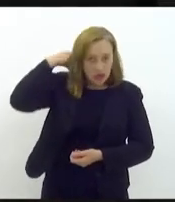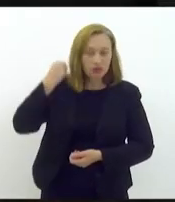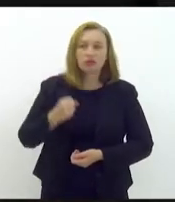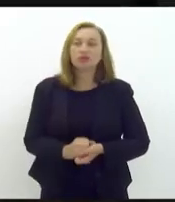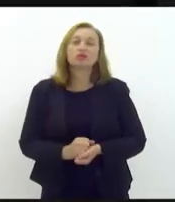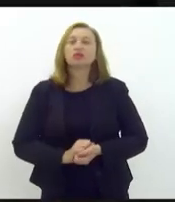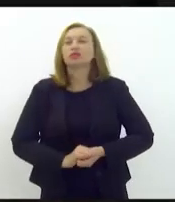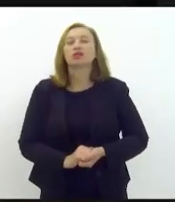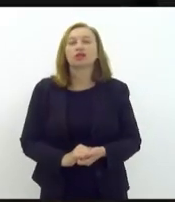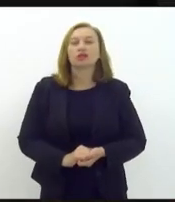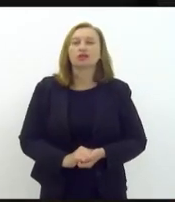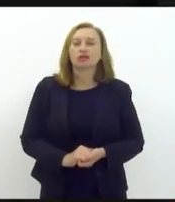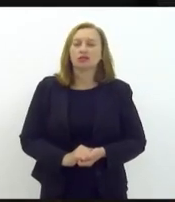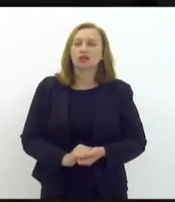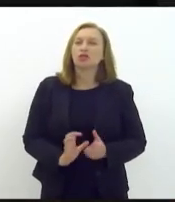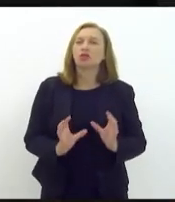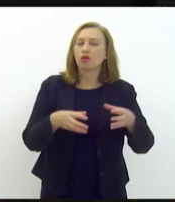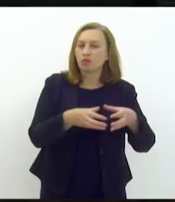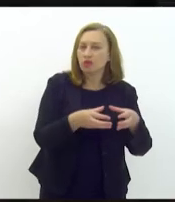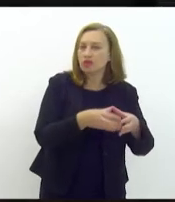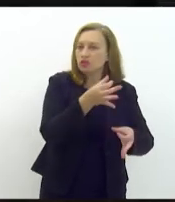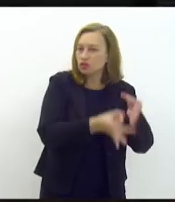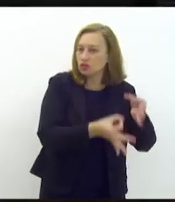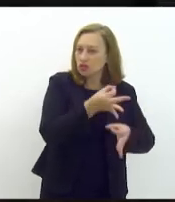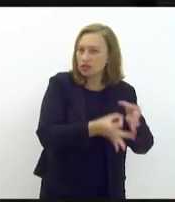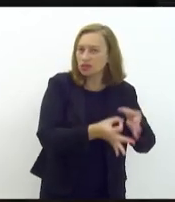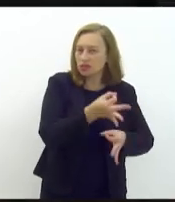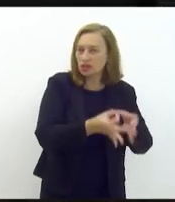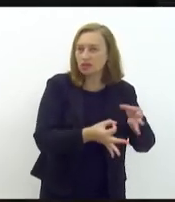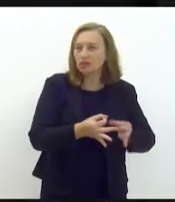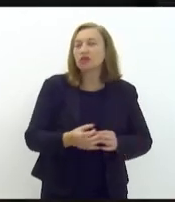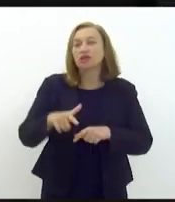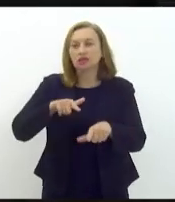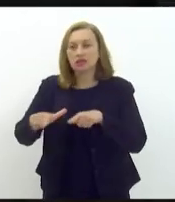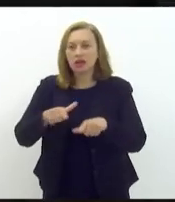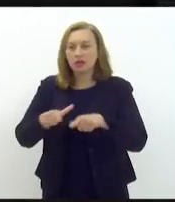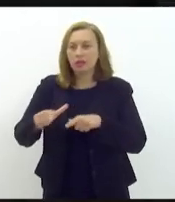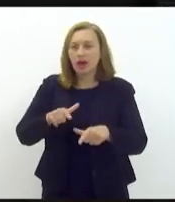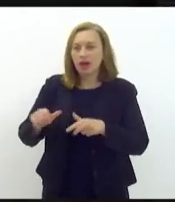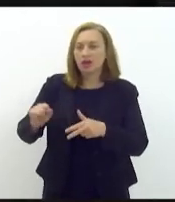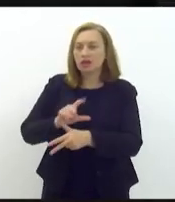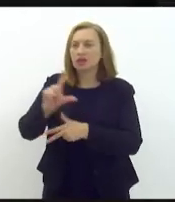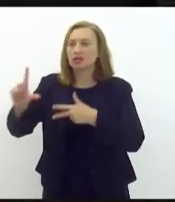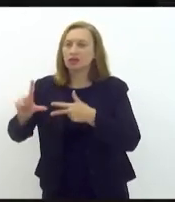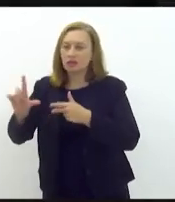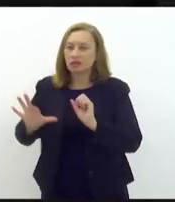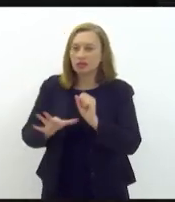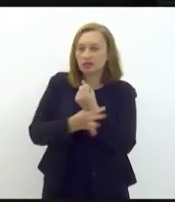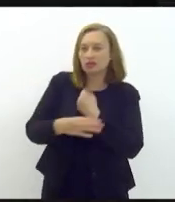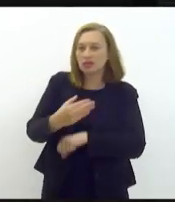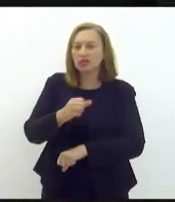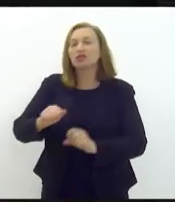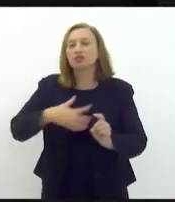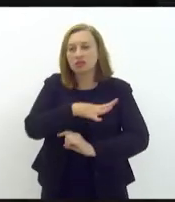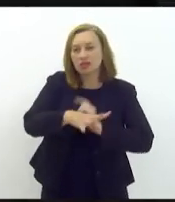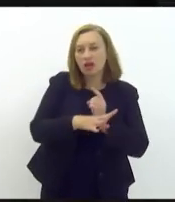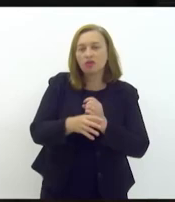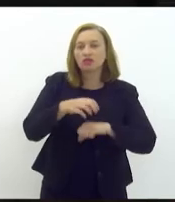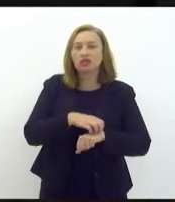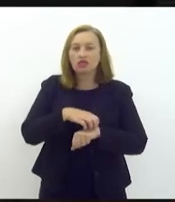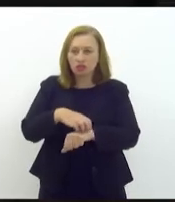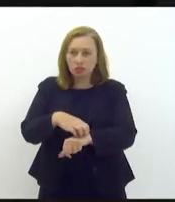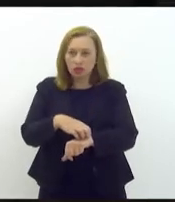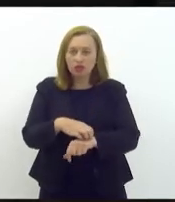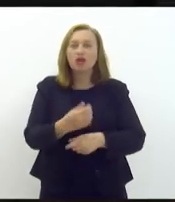pachecopendendo de pareceres das comissões constituições de justiça de trabalho legislação social Seguridade Social de Transportes